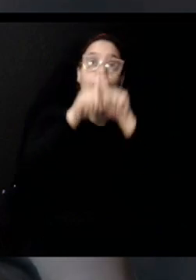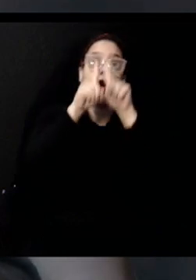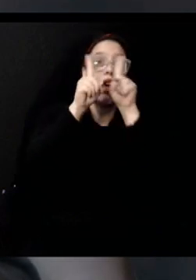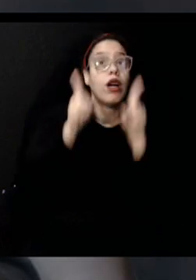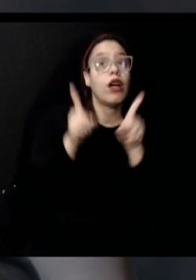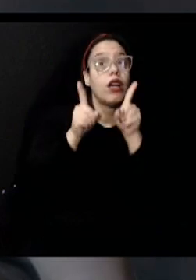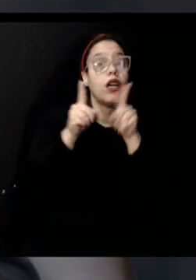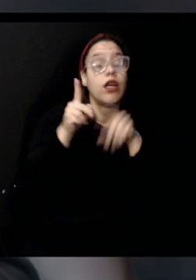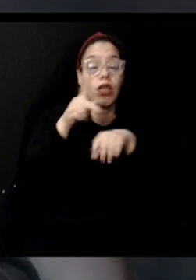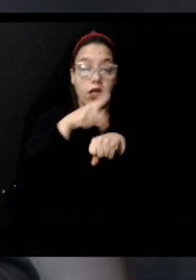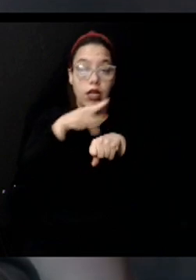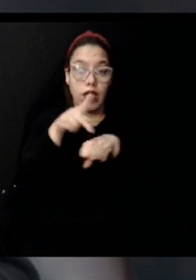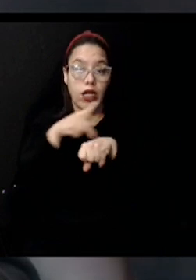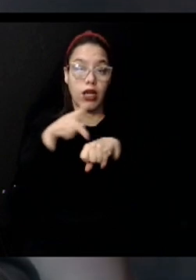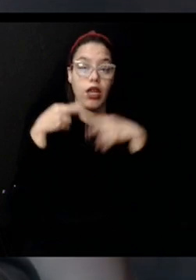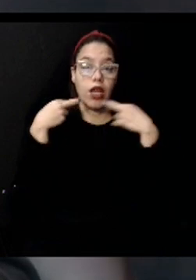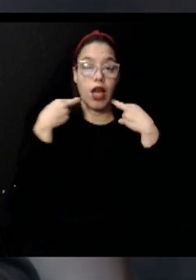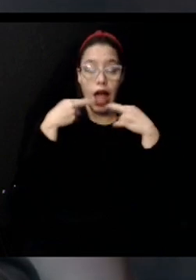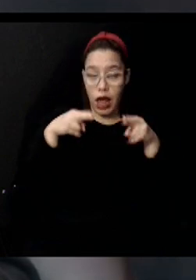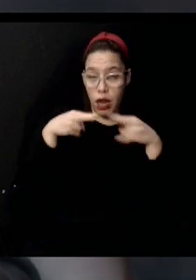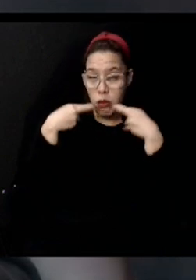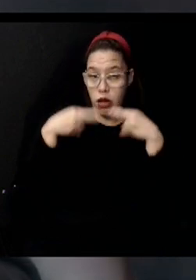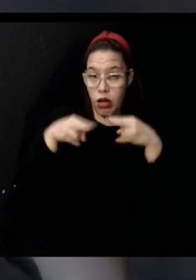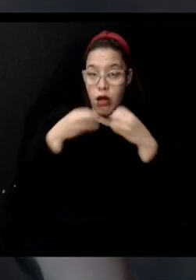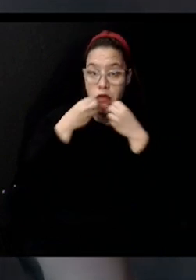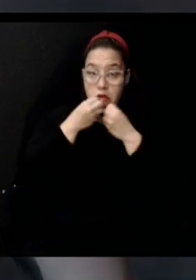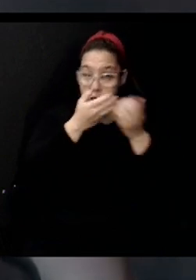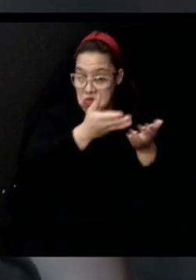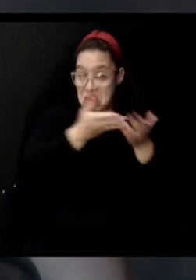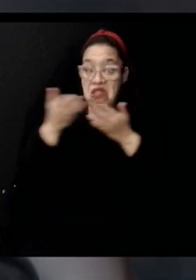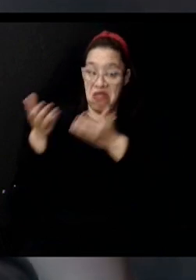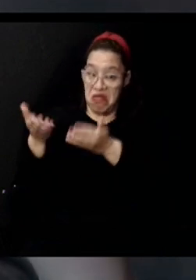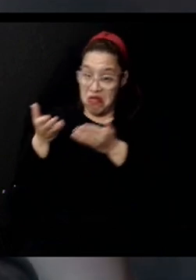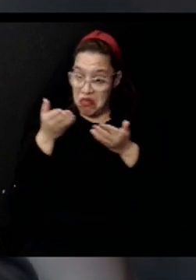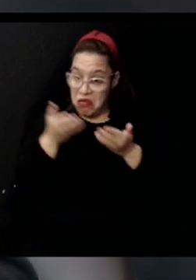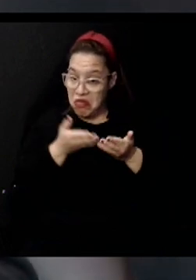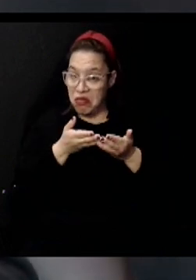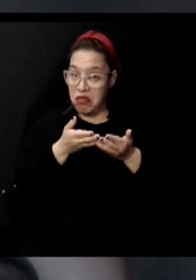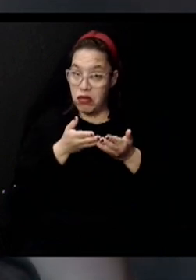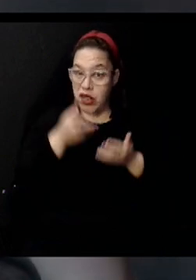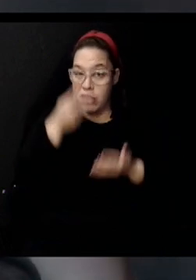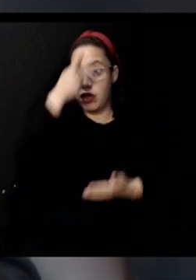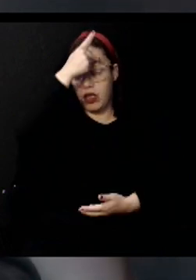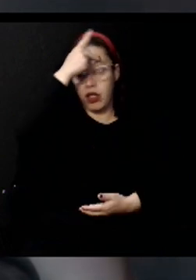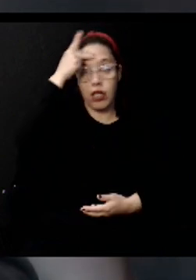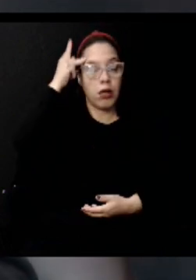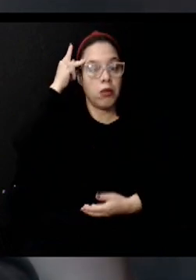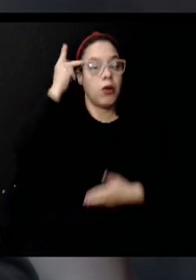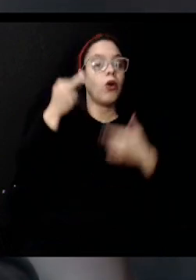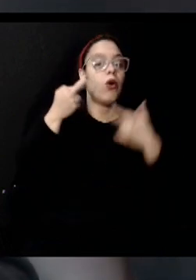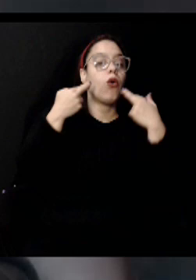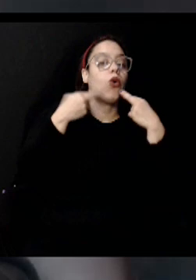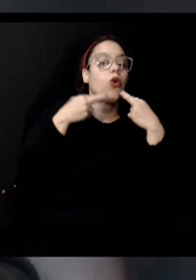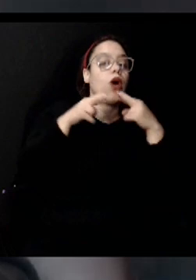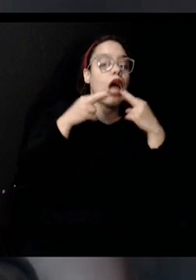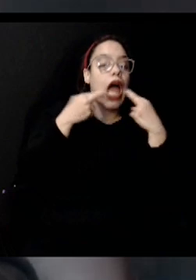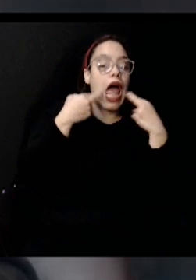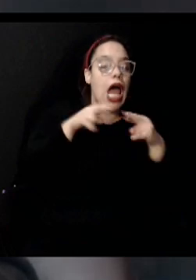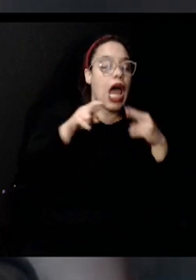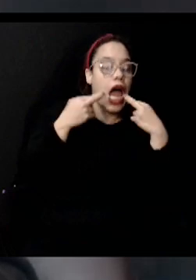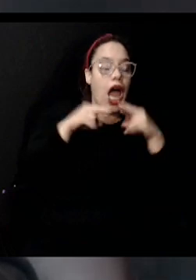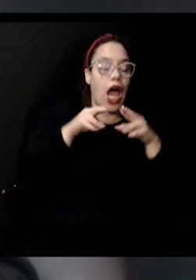que a reclamação, ela é bem-vinda. A pessoa quando reclama, a pessoa, principalmente os